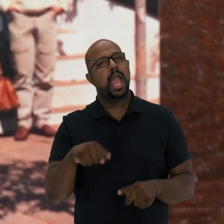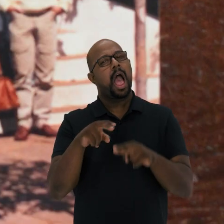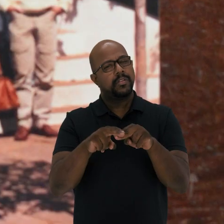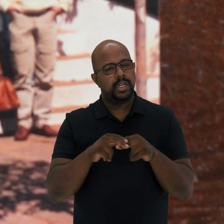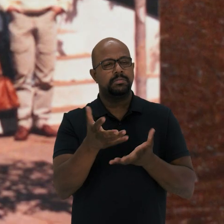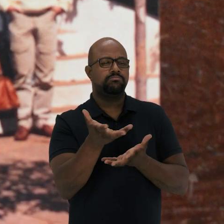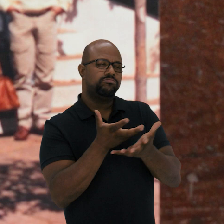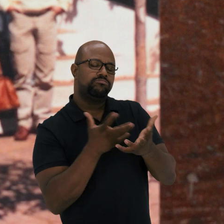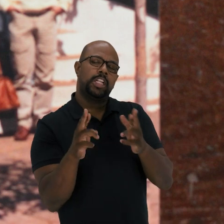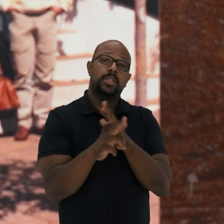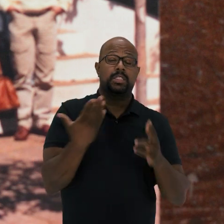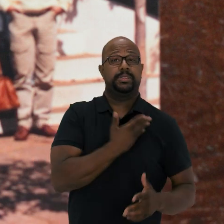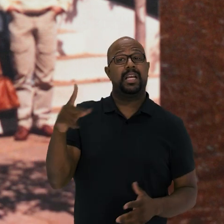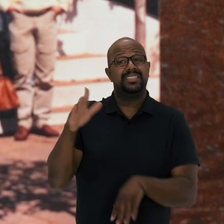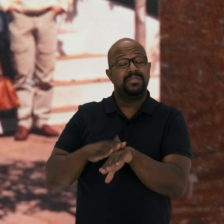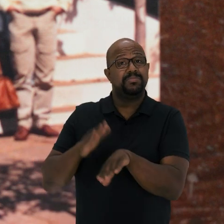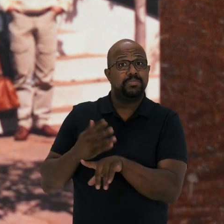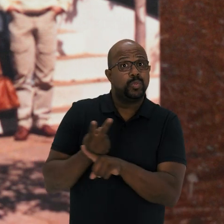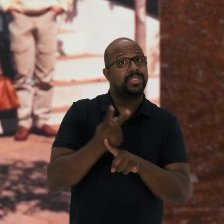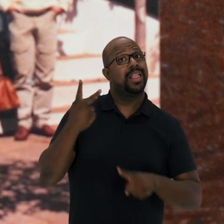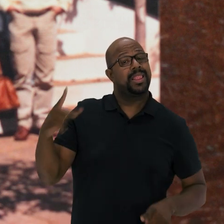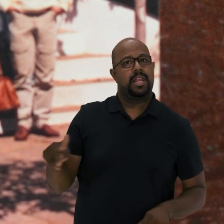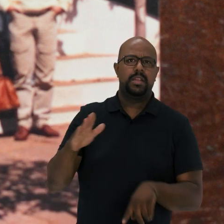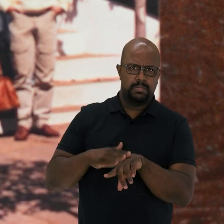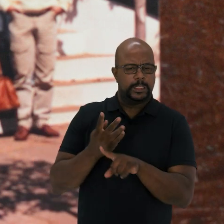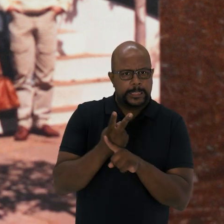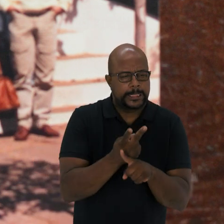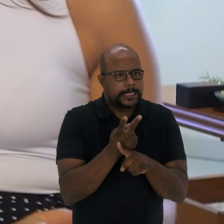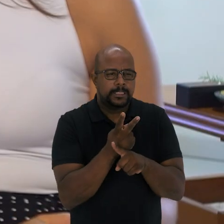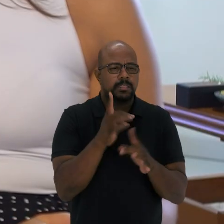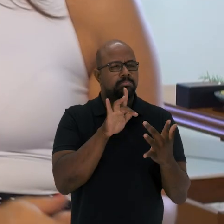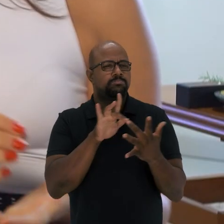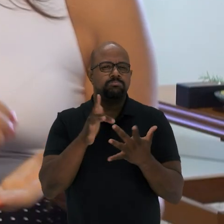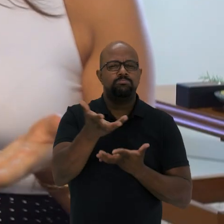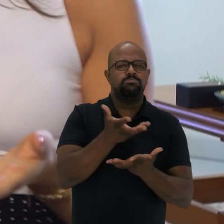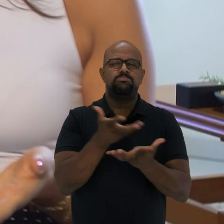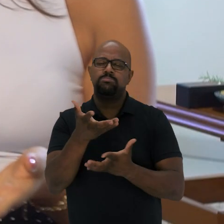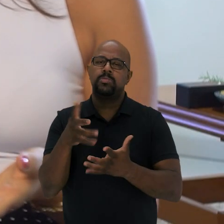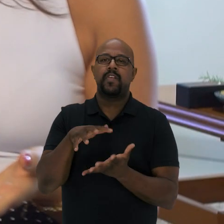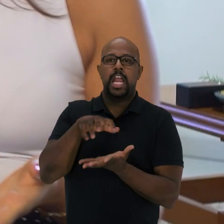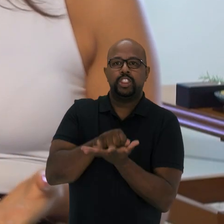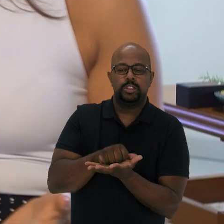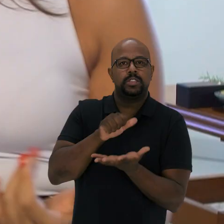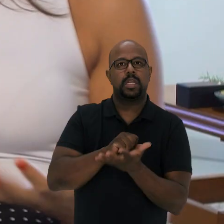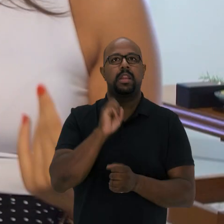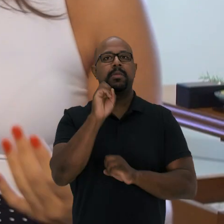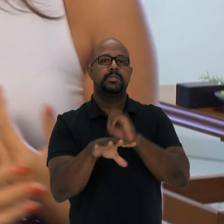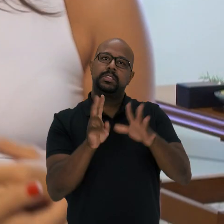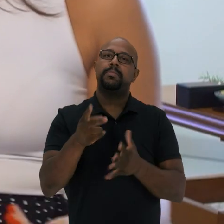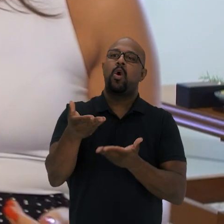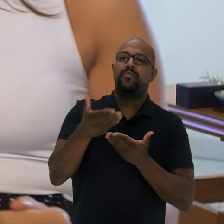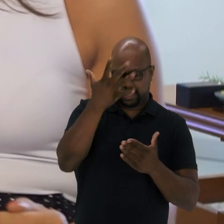é através das relações de amizade e da busca dele, né? Ele buscava muito criar essas relações através dos registros que ele mandava de São